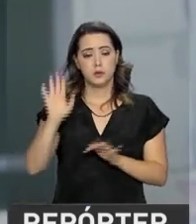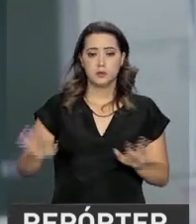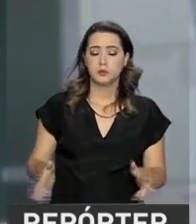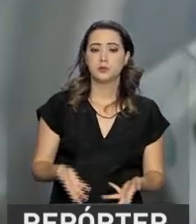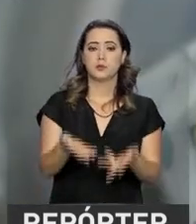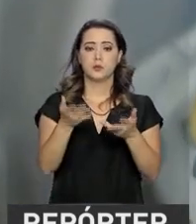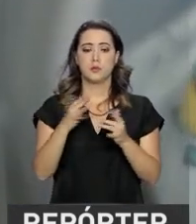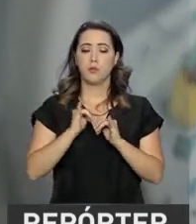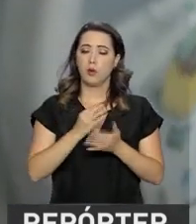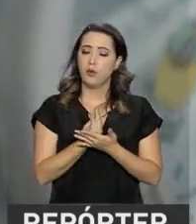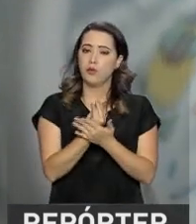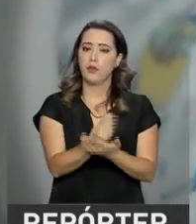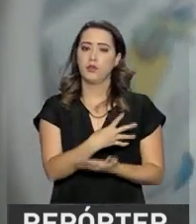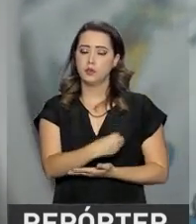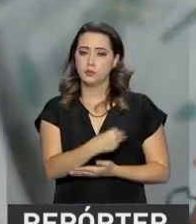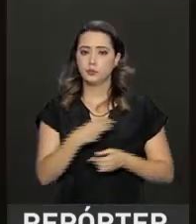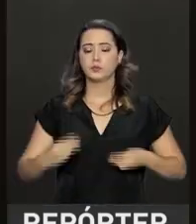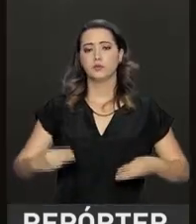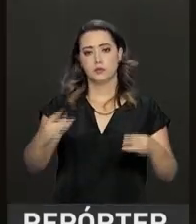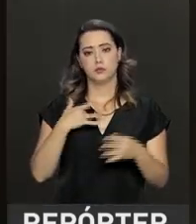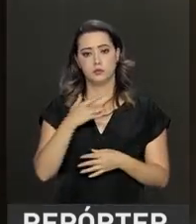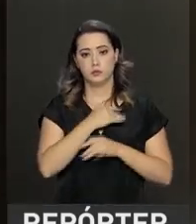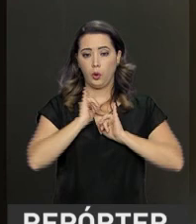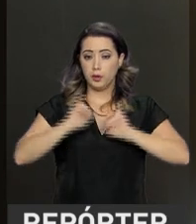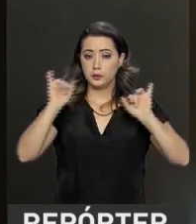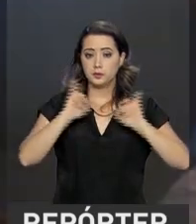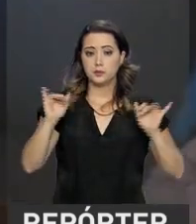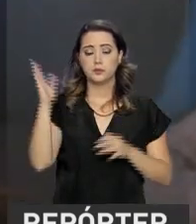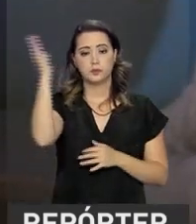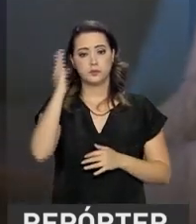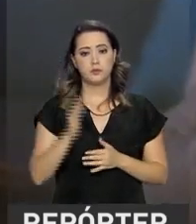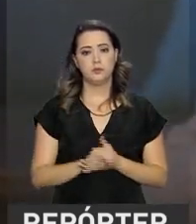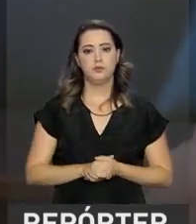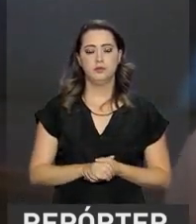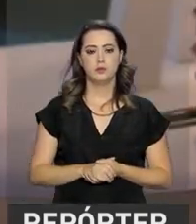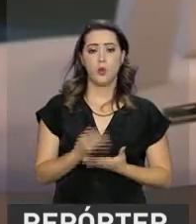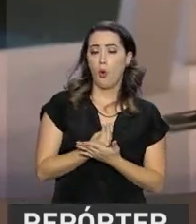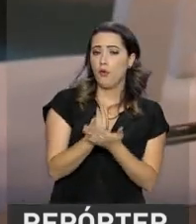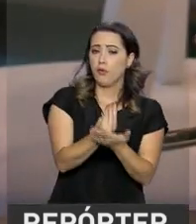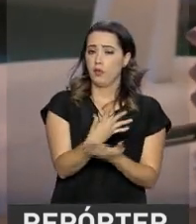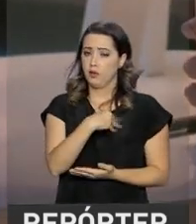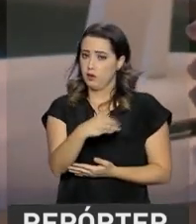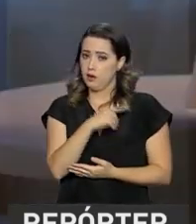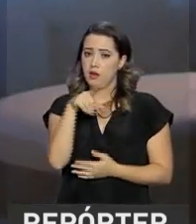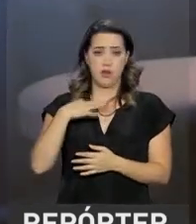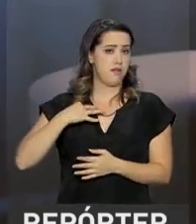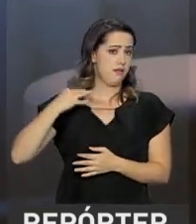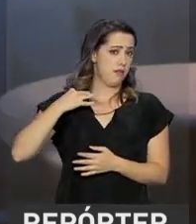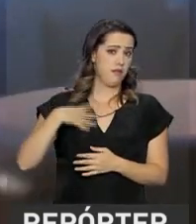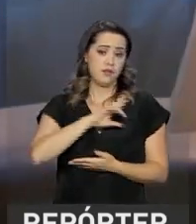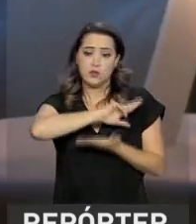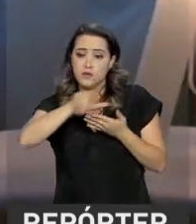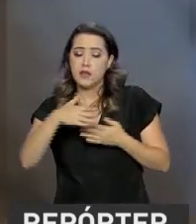de leite materno, o Ministério da Saúde lançou uma campanha nacional. Doar leite materno é um ato voluntário.